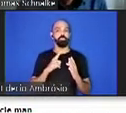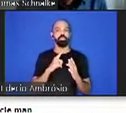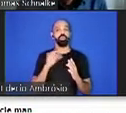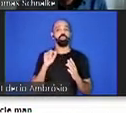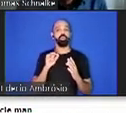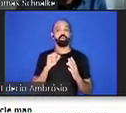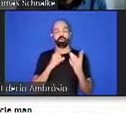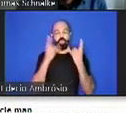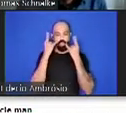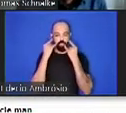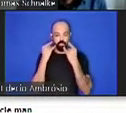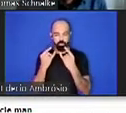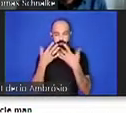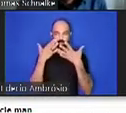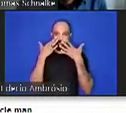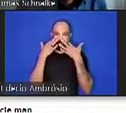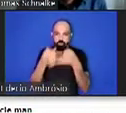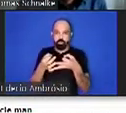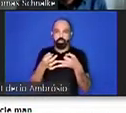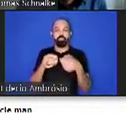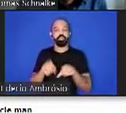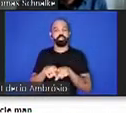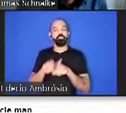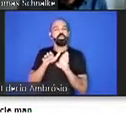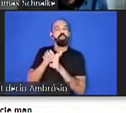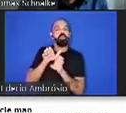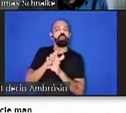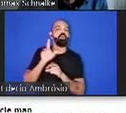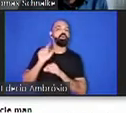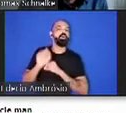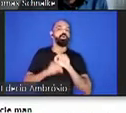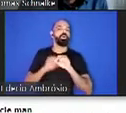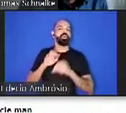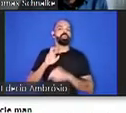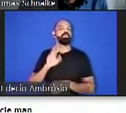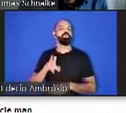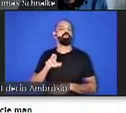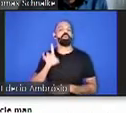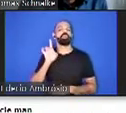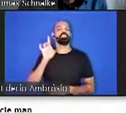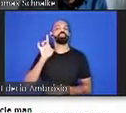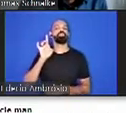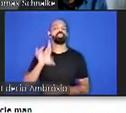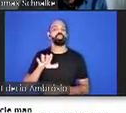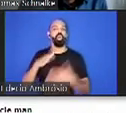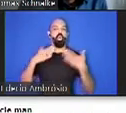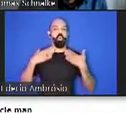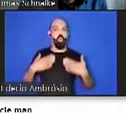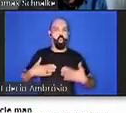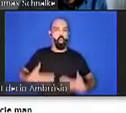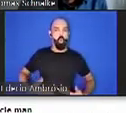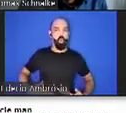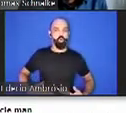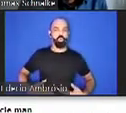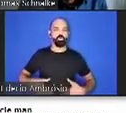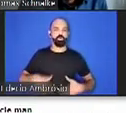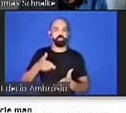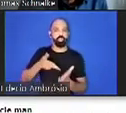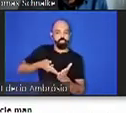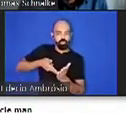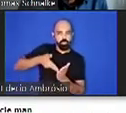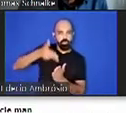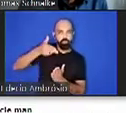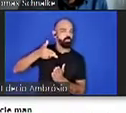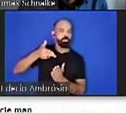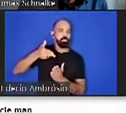dá também algumas dicas de que não se trata apenas do corpo que está sendo dissecado por ele,